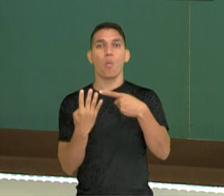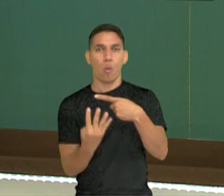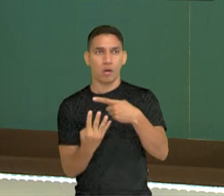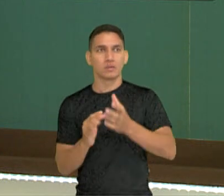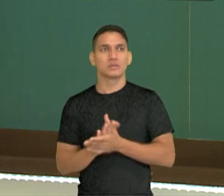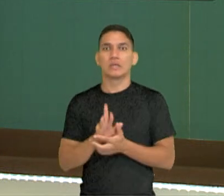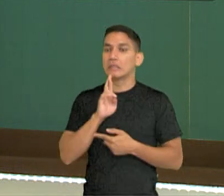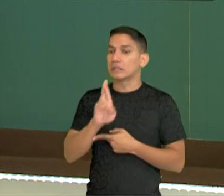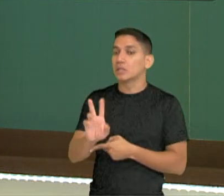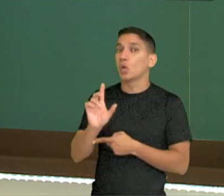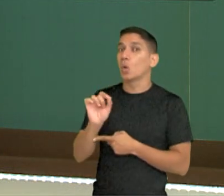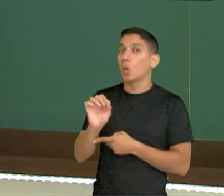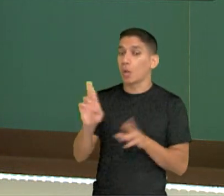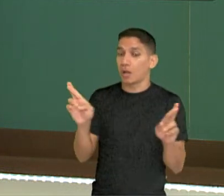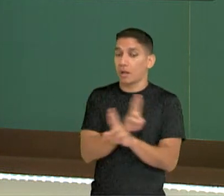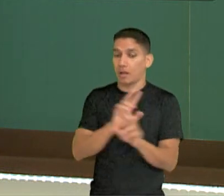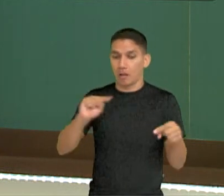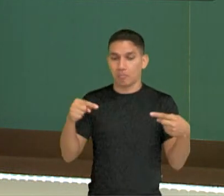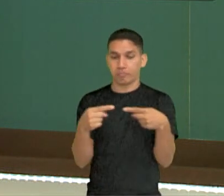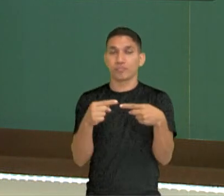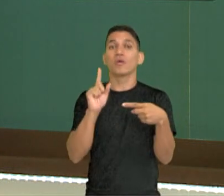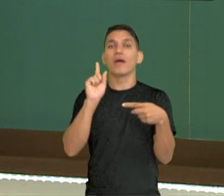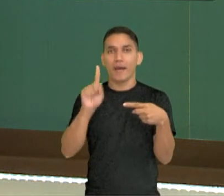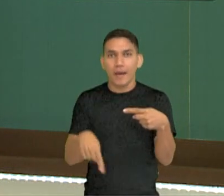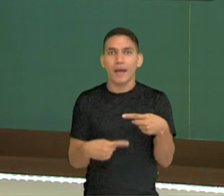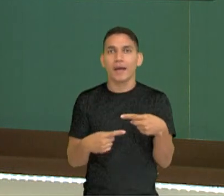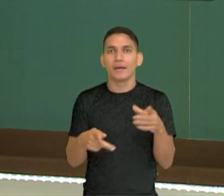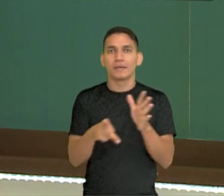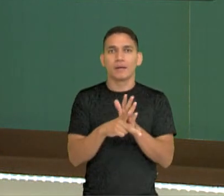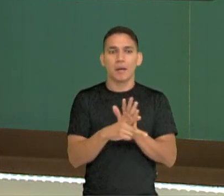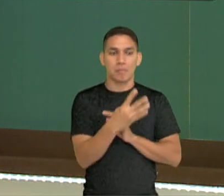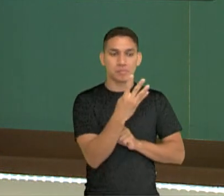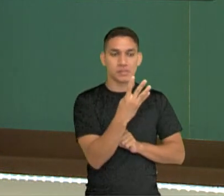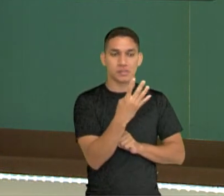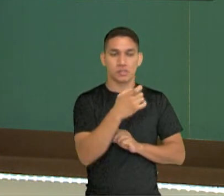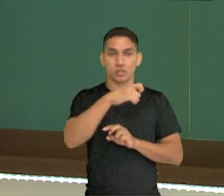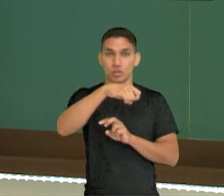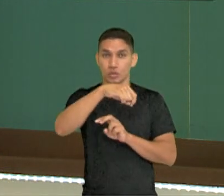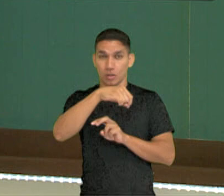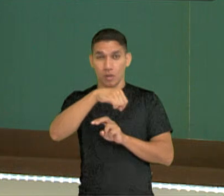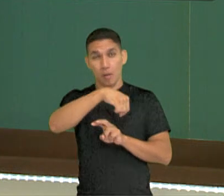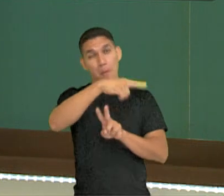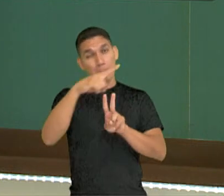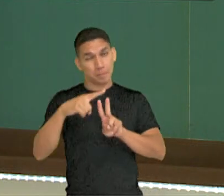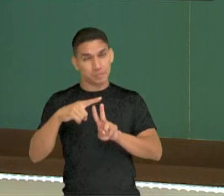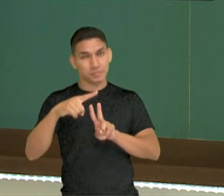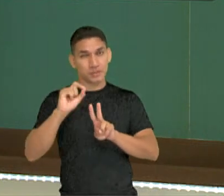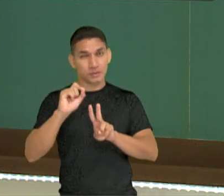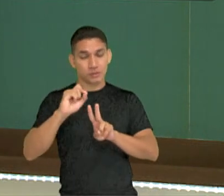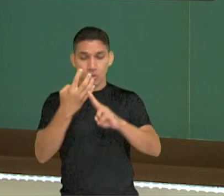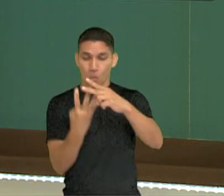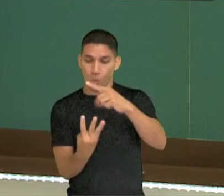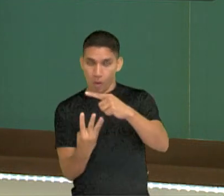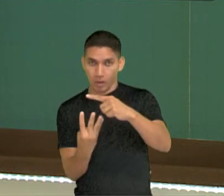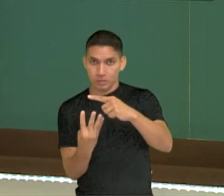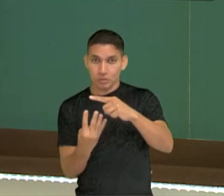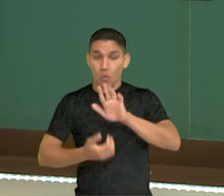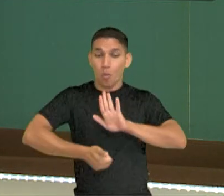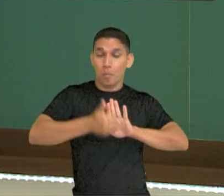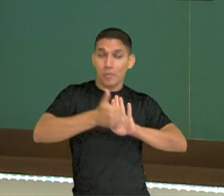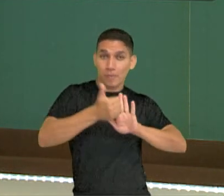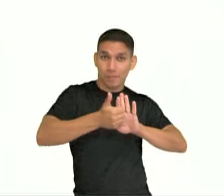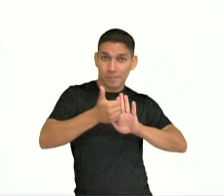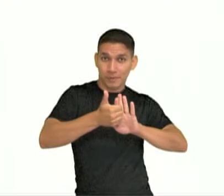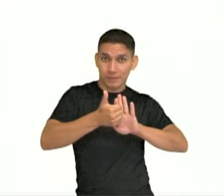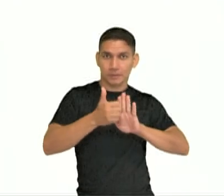é correspondente ao ângulo de π sobre 4 no primeiro quadrante. Ok? Então, é assim que nós